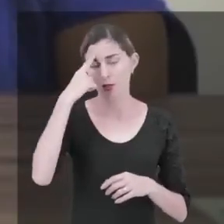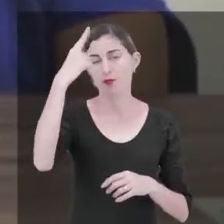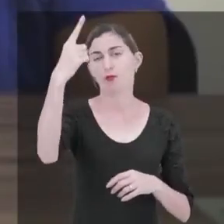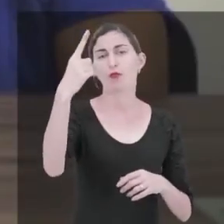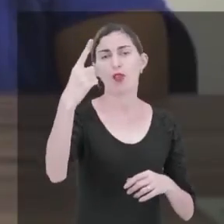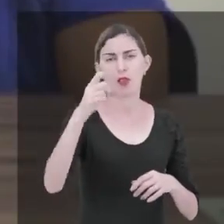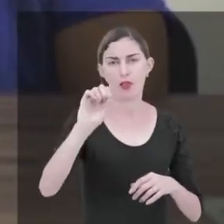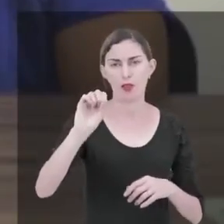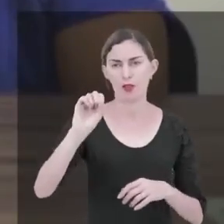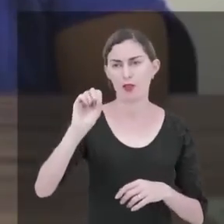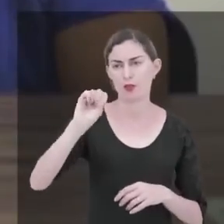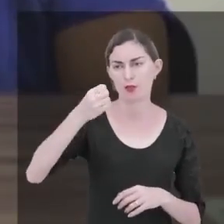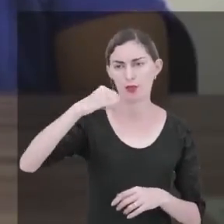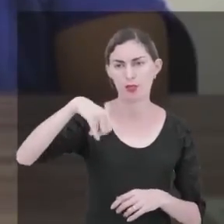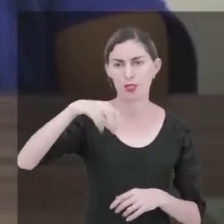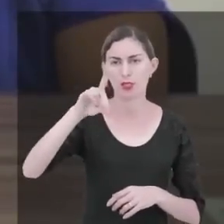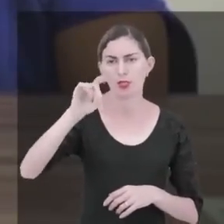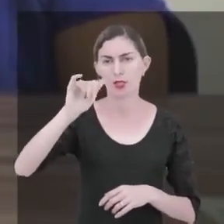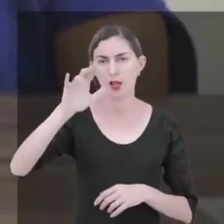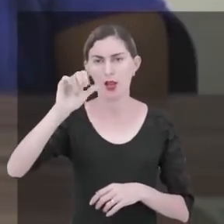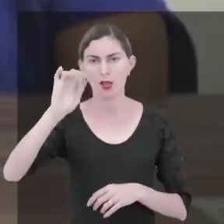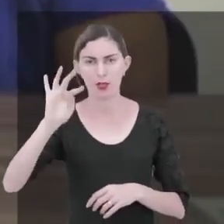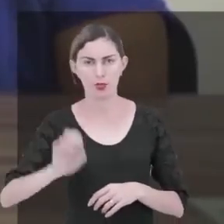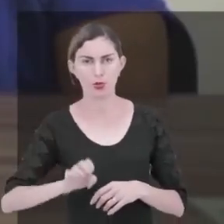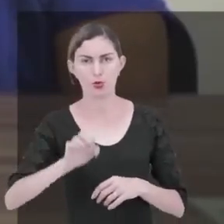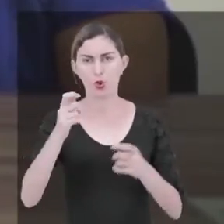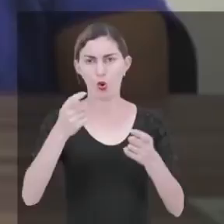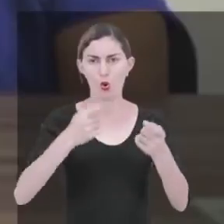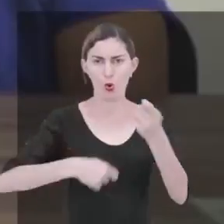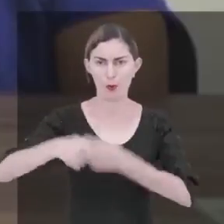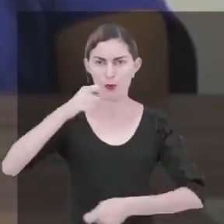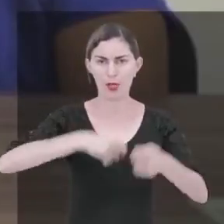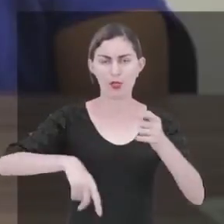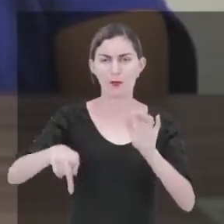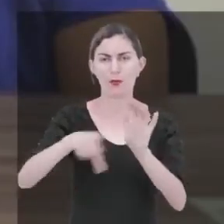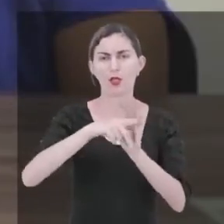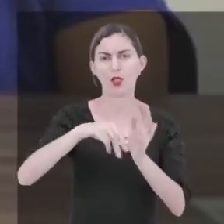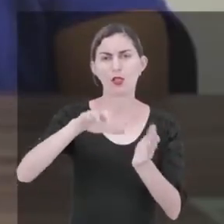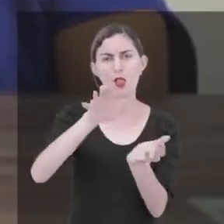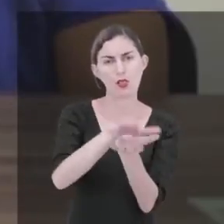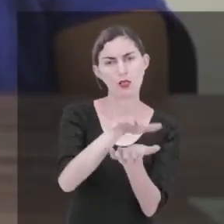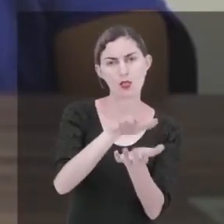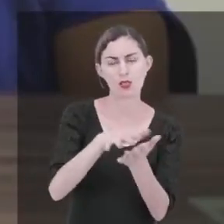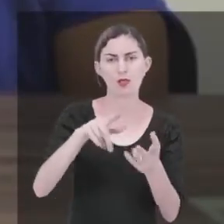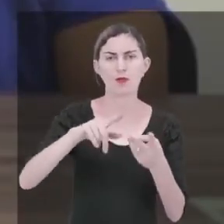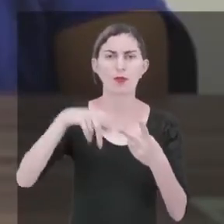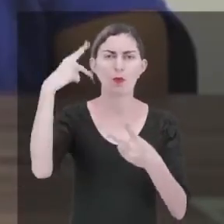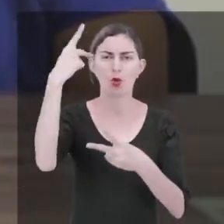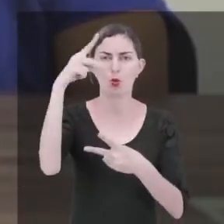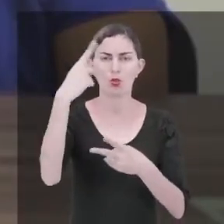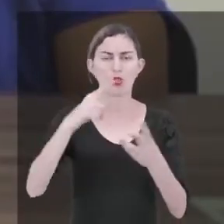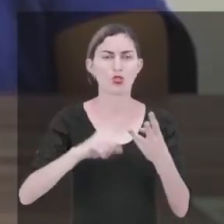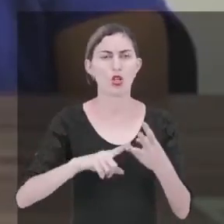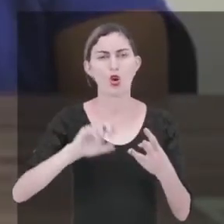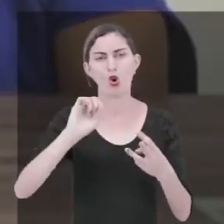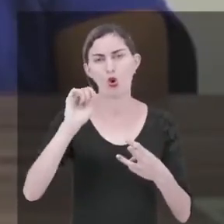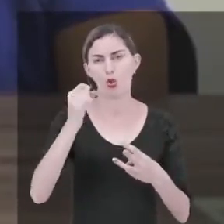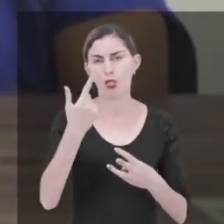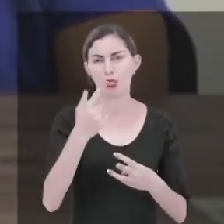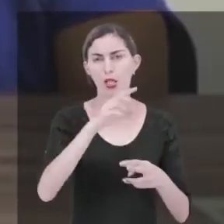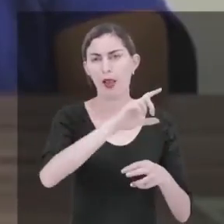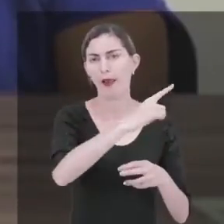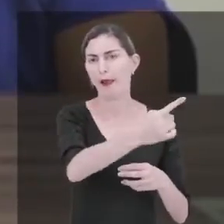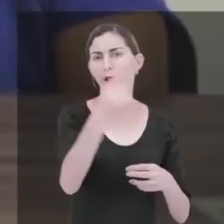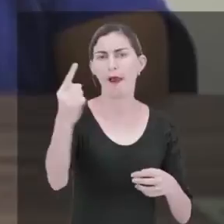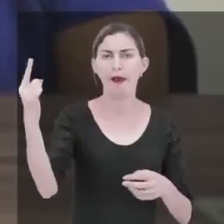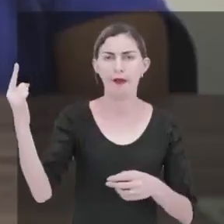têm uma ideia, o Sindicato do Comércio ele é presente na cidade do Recife, em Paulista, em Olinda.